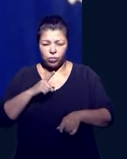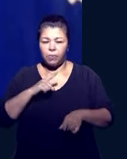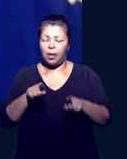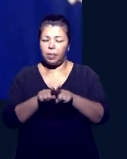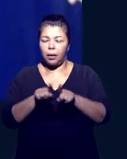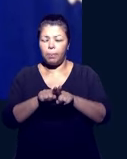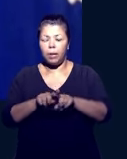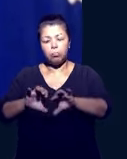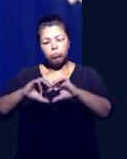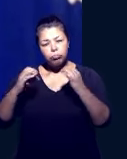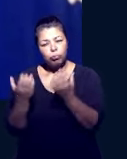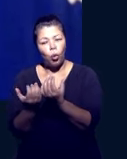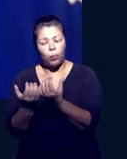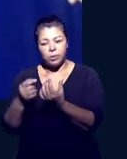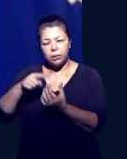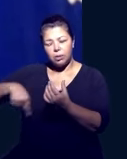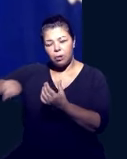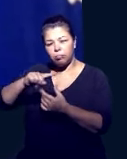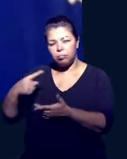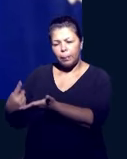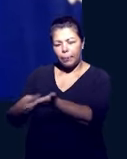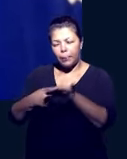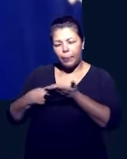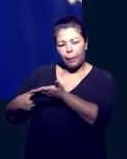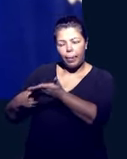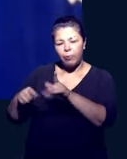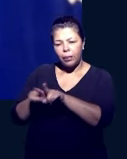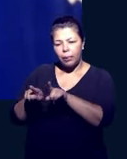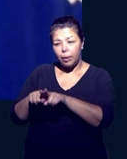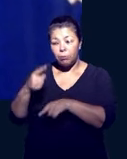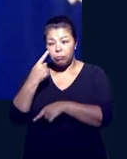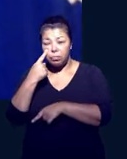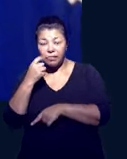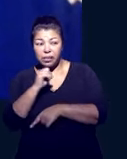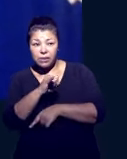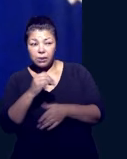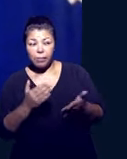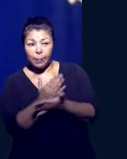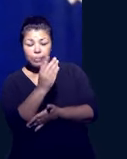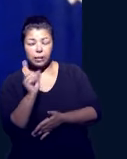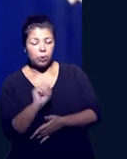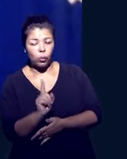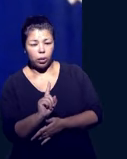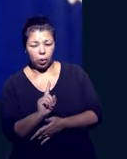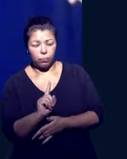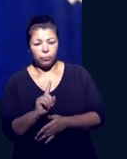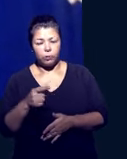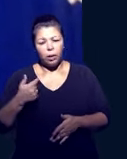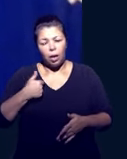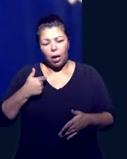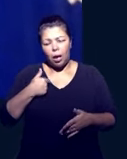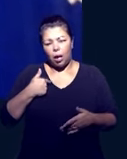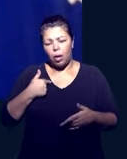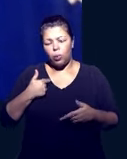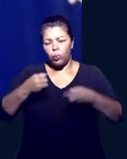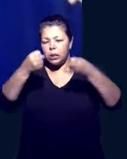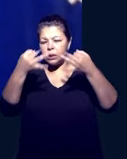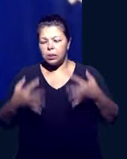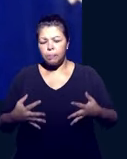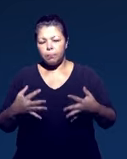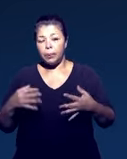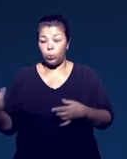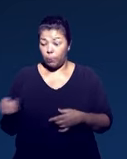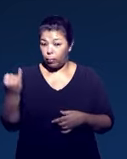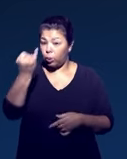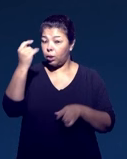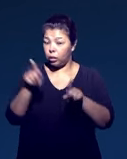comissão para apreciar eh se há Justiça nessa medida ou não o que eu estabeleço como tese que é importante Sila é